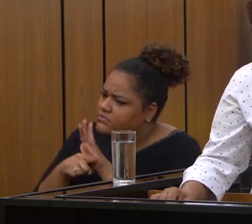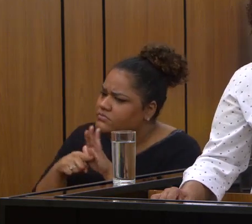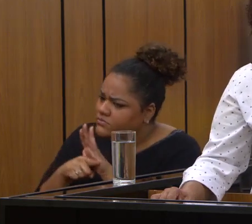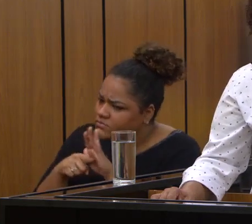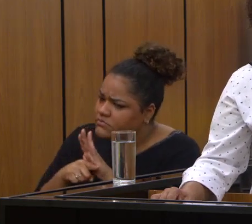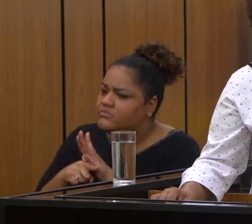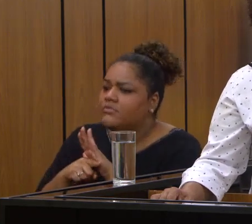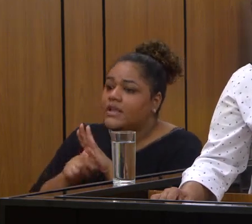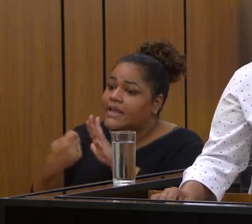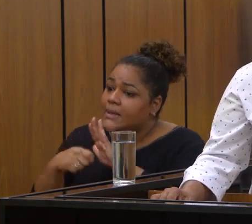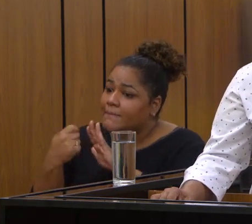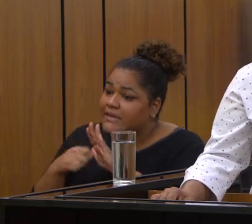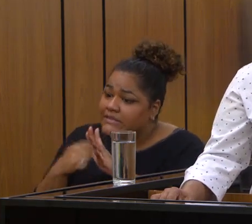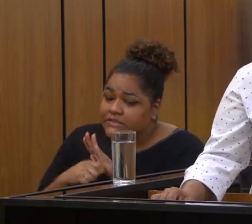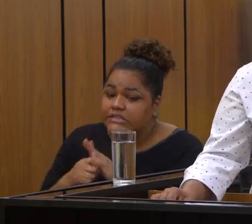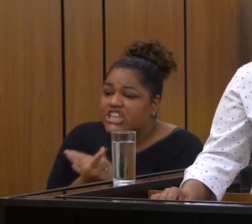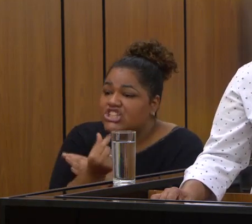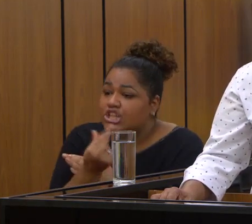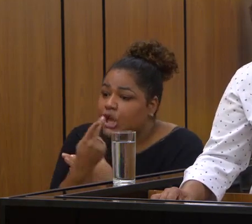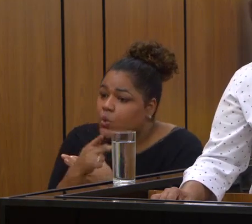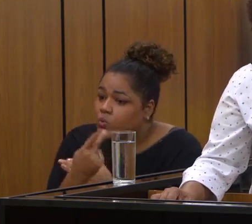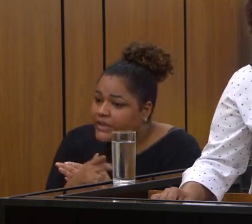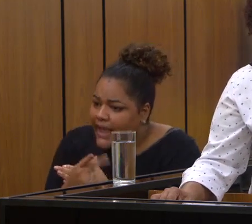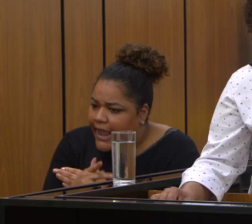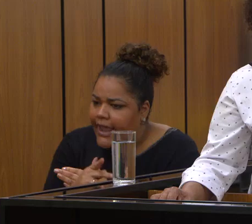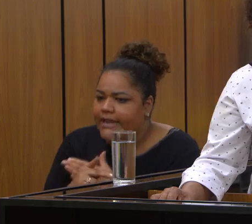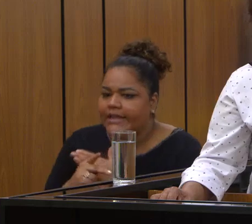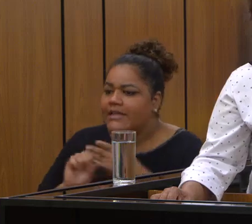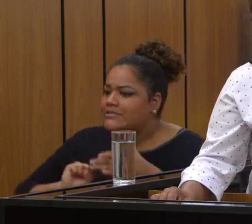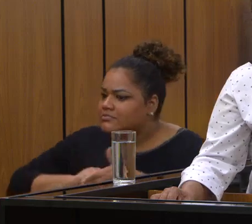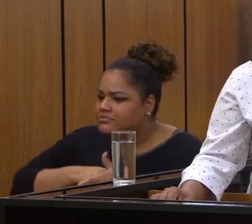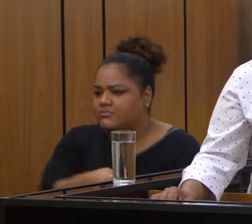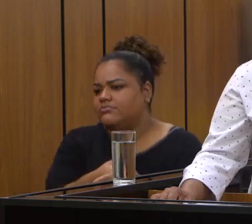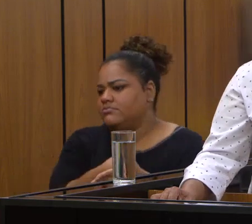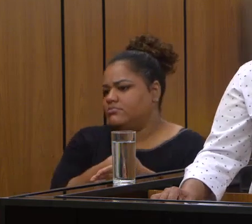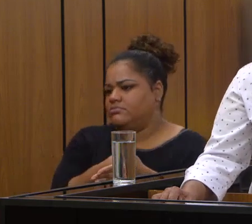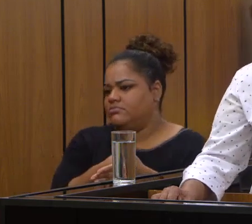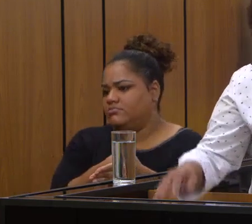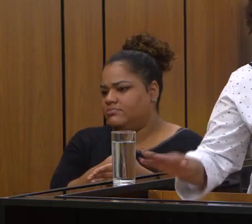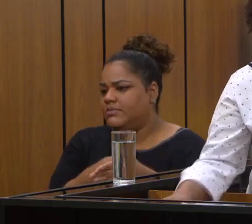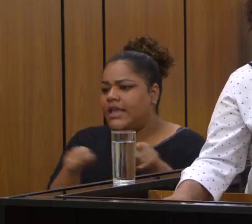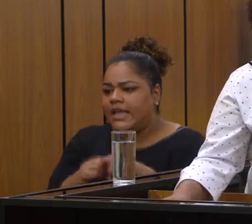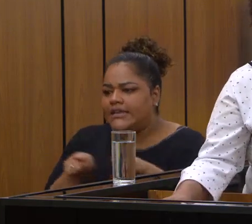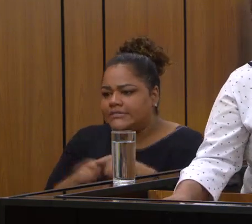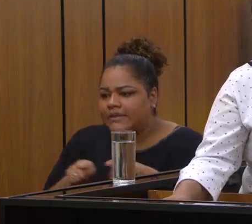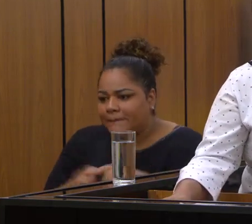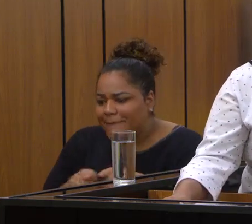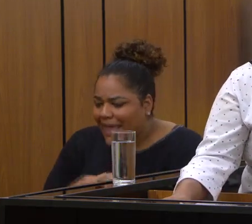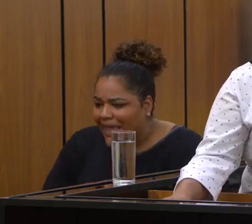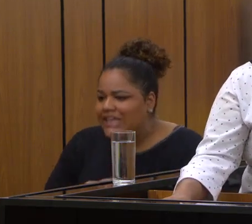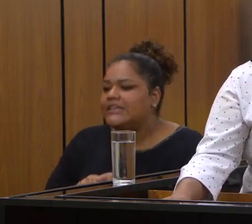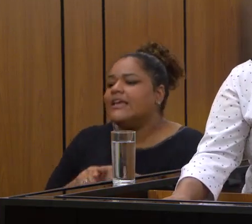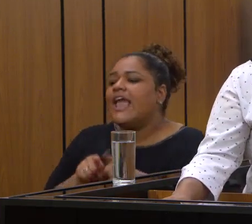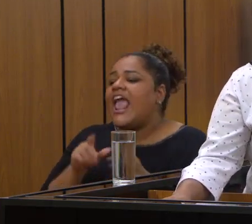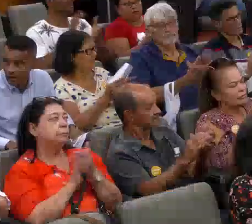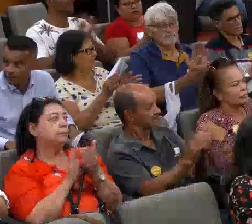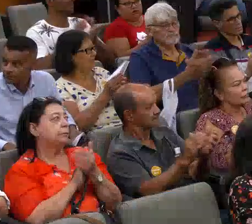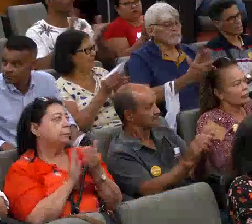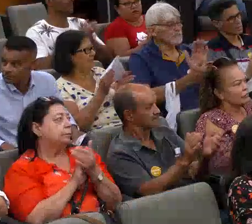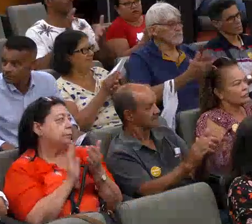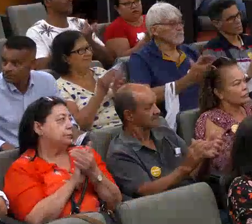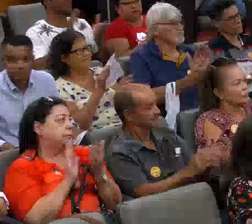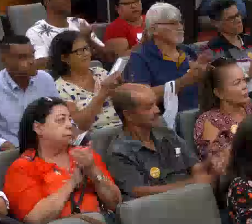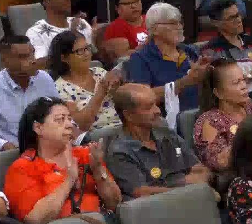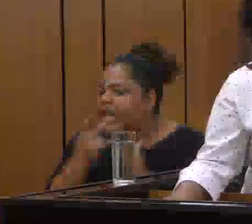bloqueio de todos os bens e a cassação dos egitos dos profissionais do